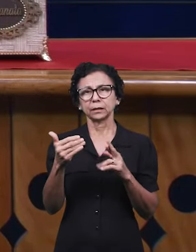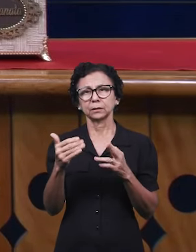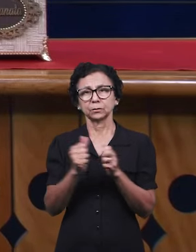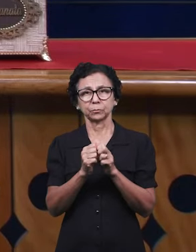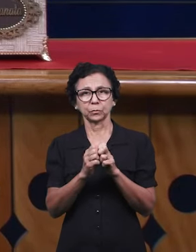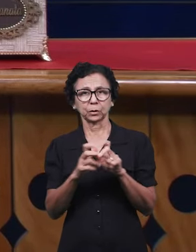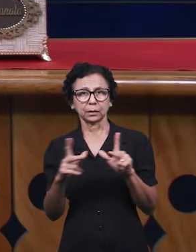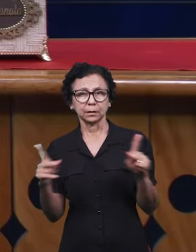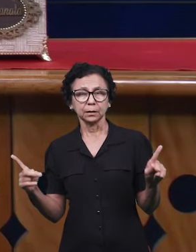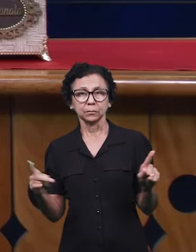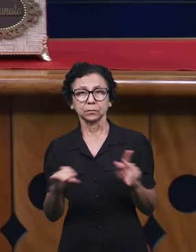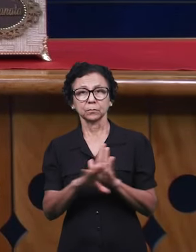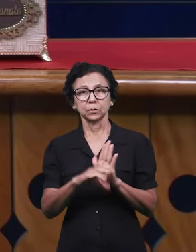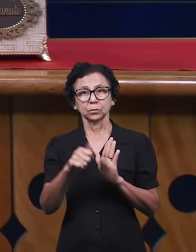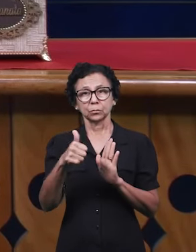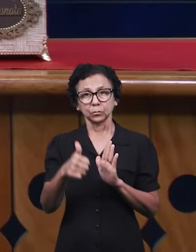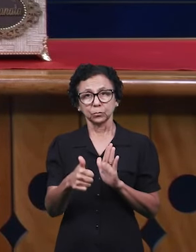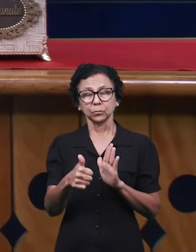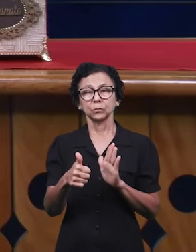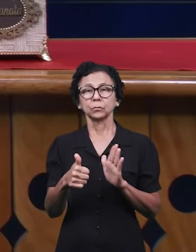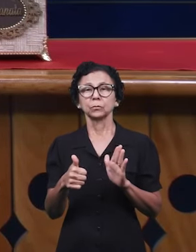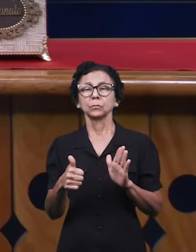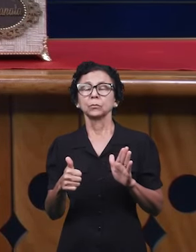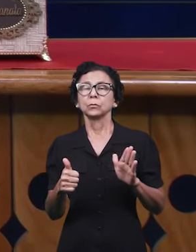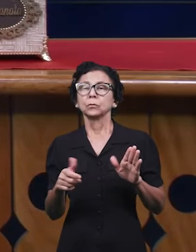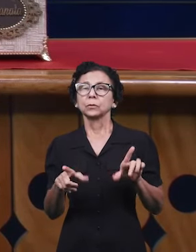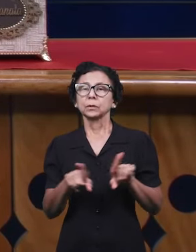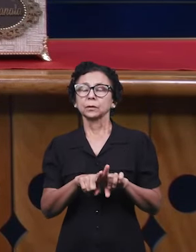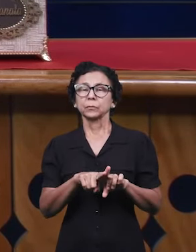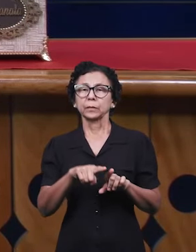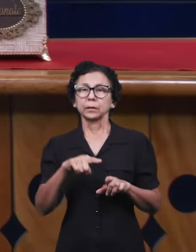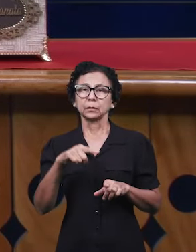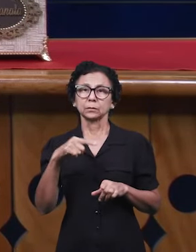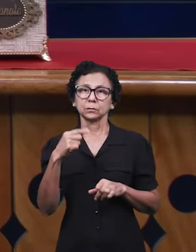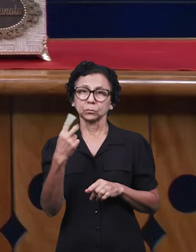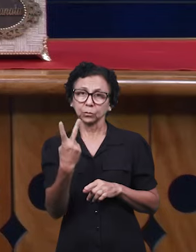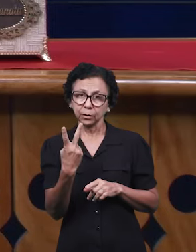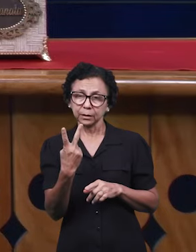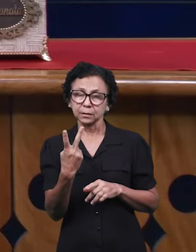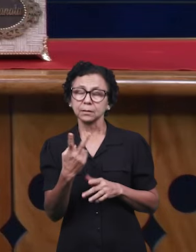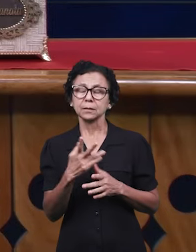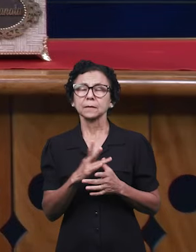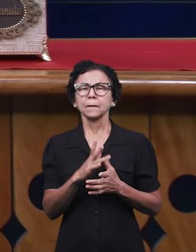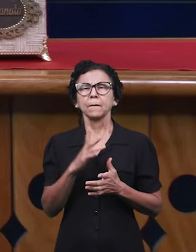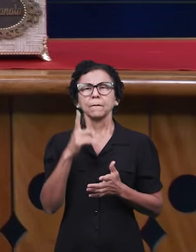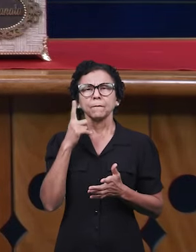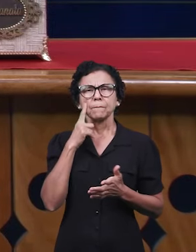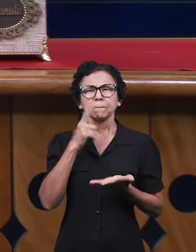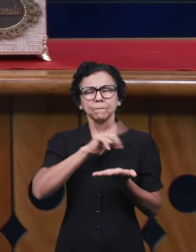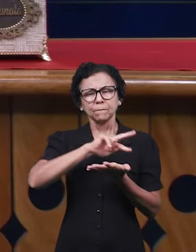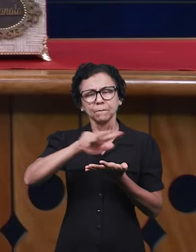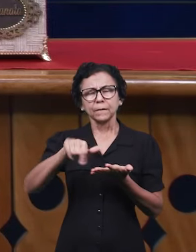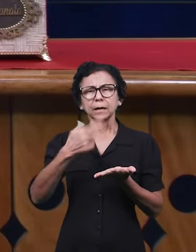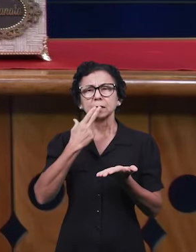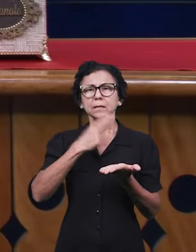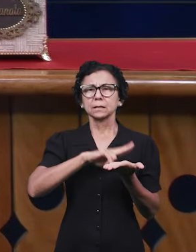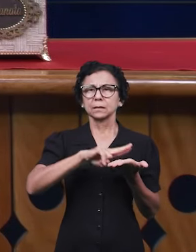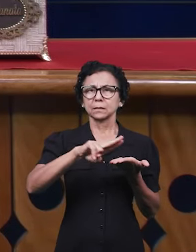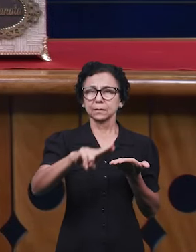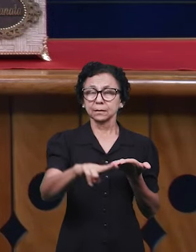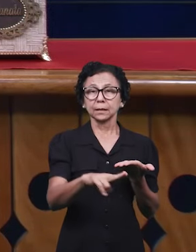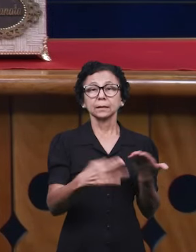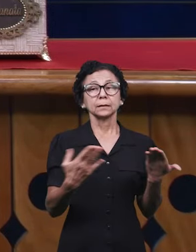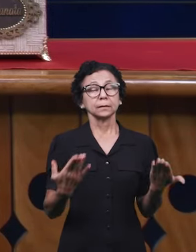apocalípticas, que estão no capítulo 1, 2 de Apocalipse, nós vamos encontrar diversas